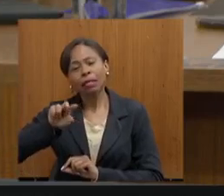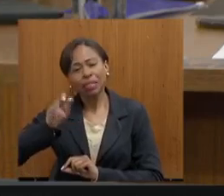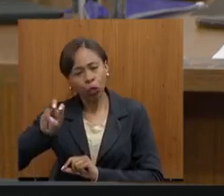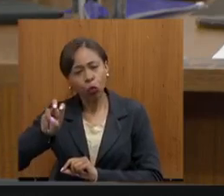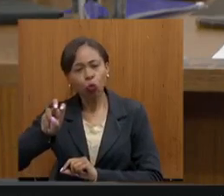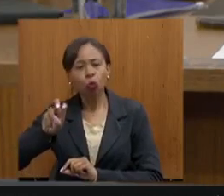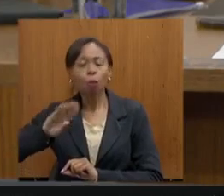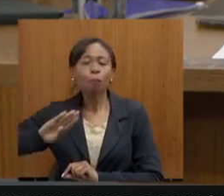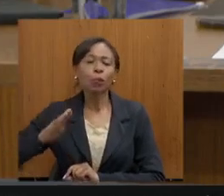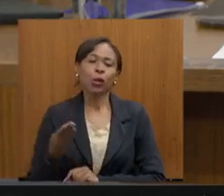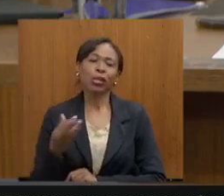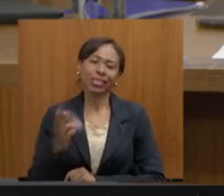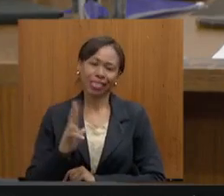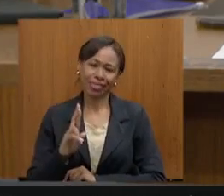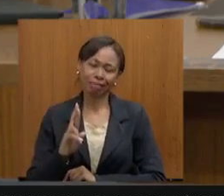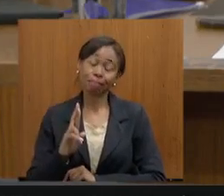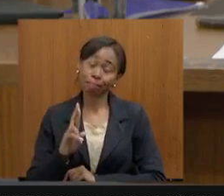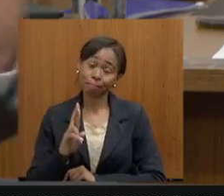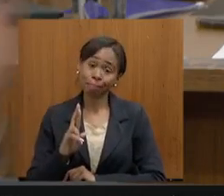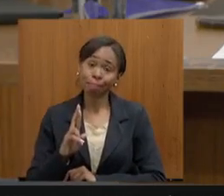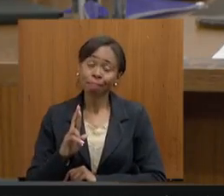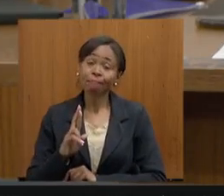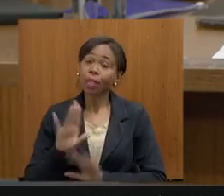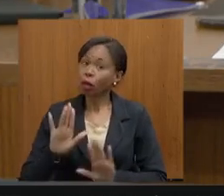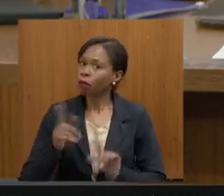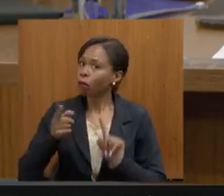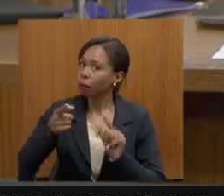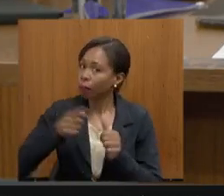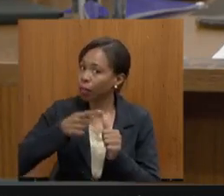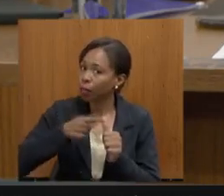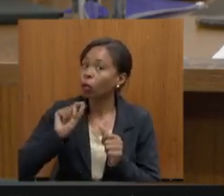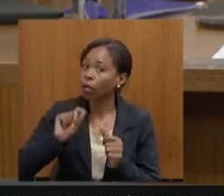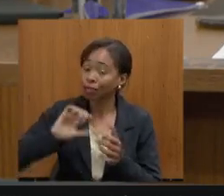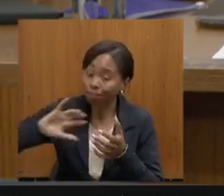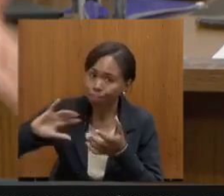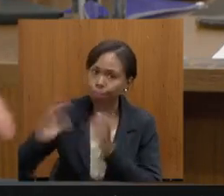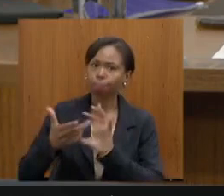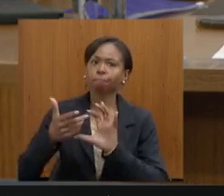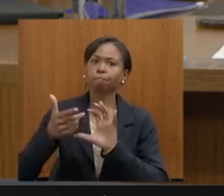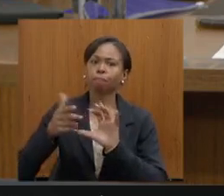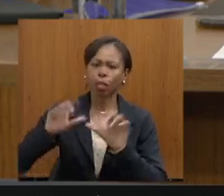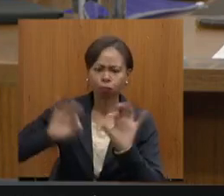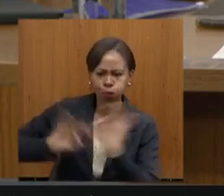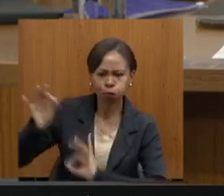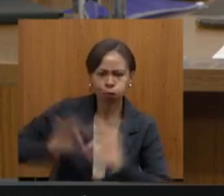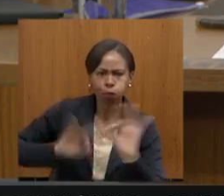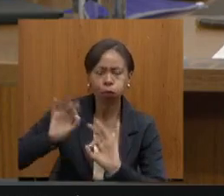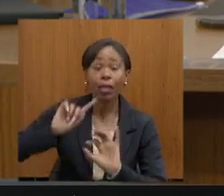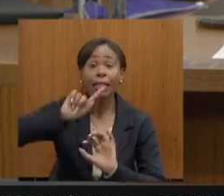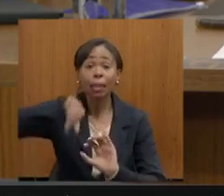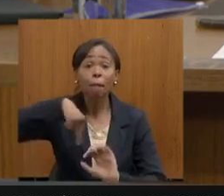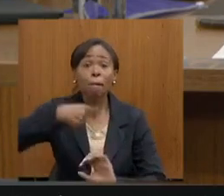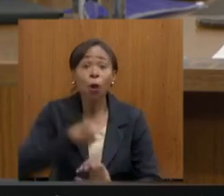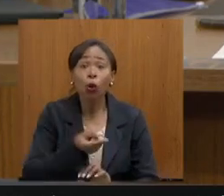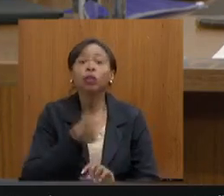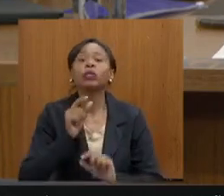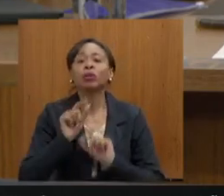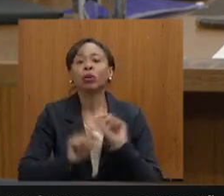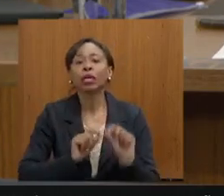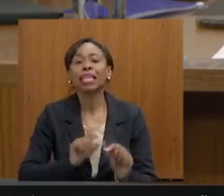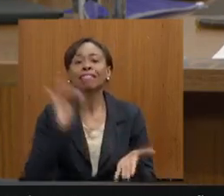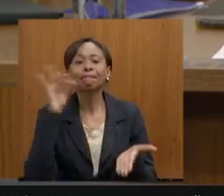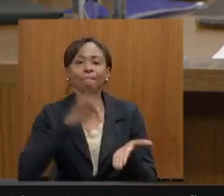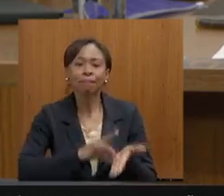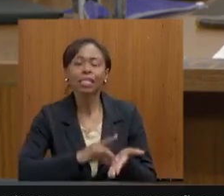reestruturação e e é importante dizer que primeiro a gente tem que fazer essa restruturação para depois efetivamente a gente poder fazer a execução